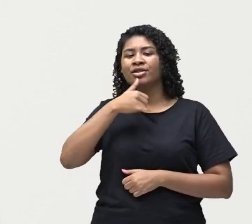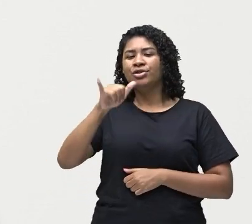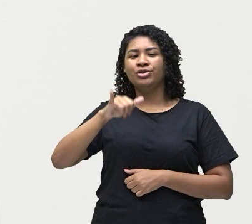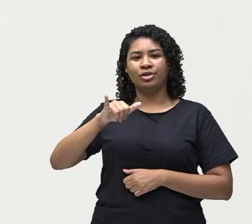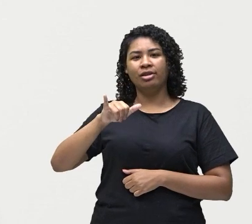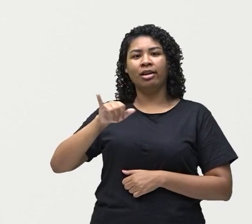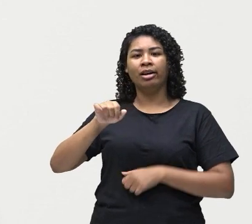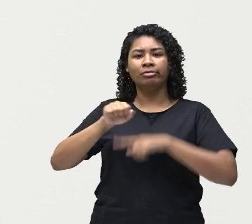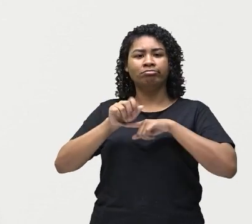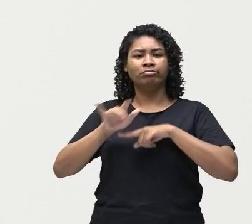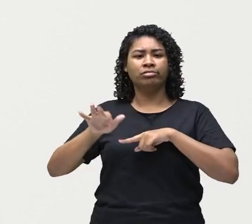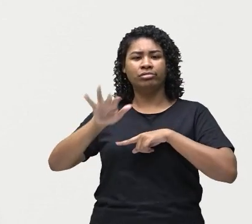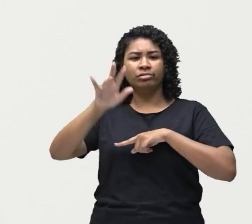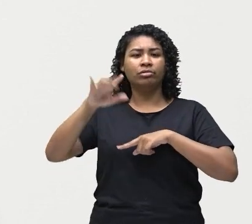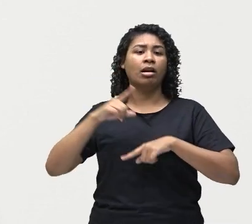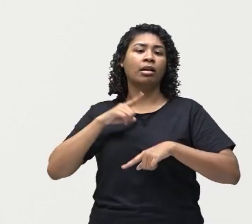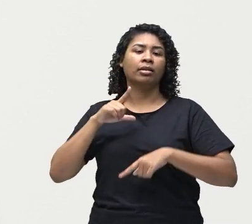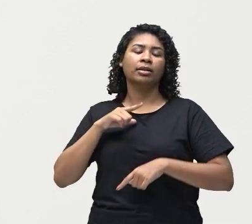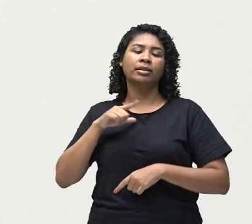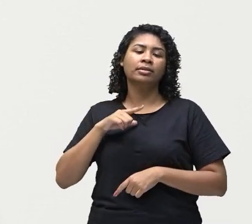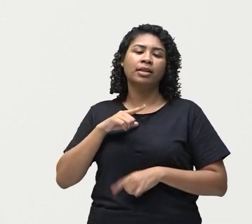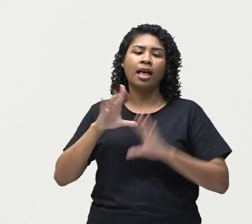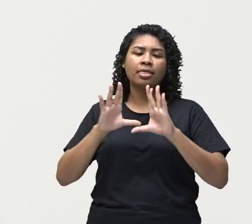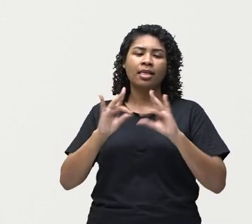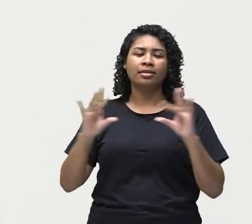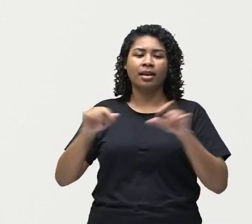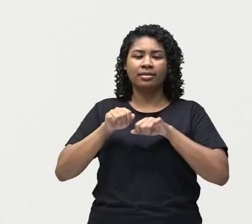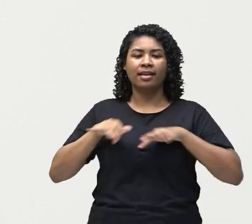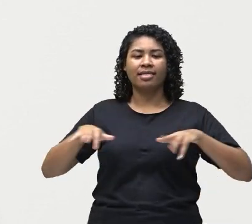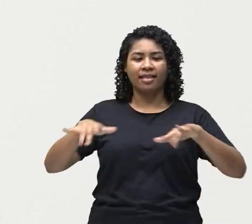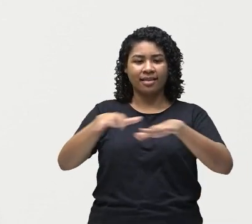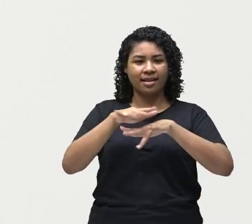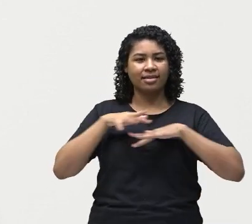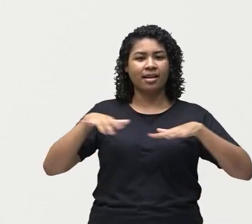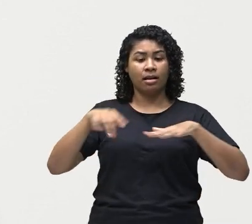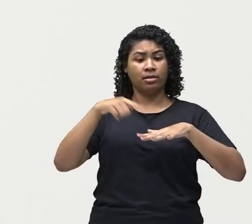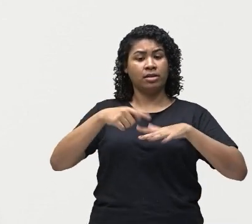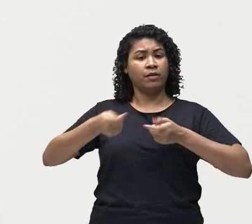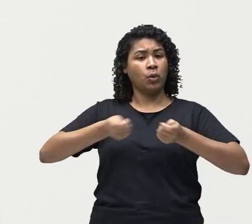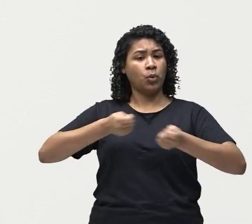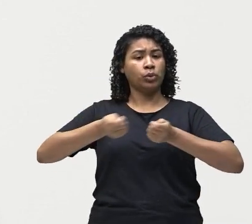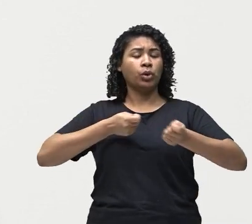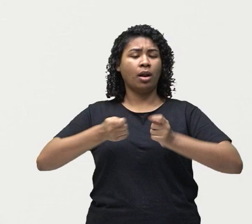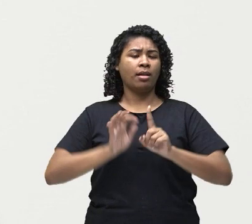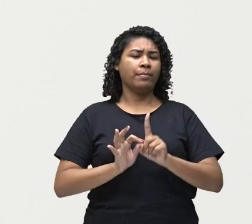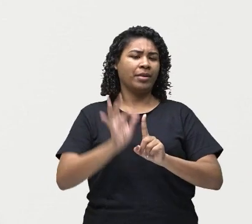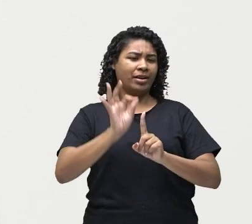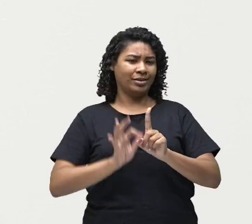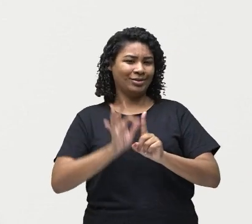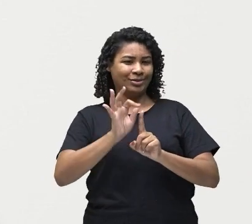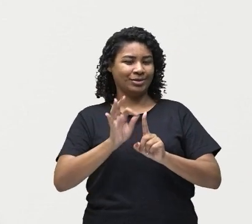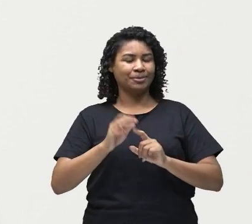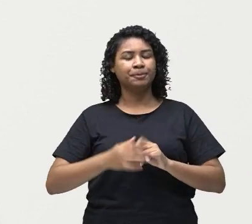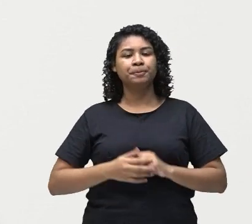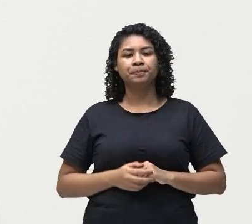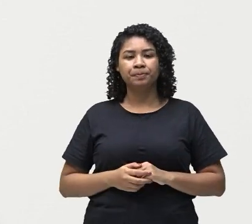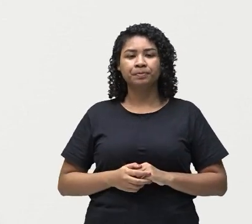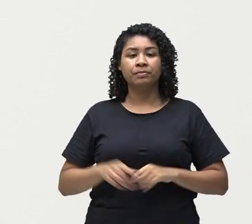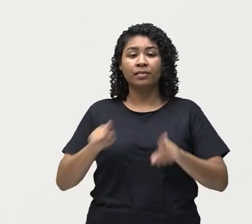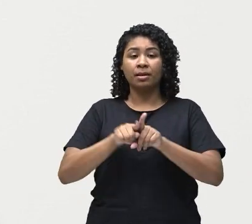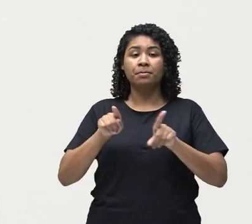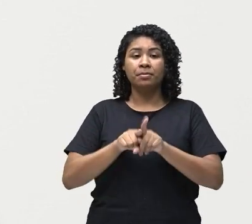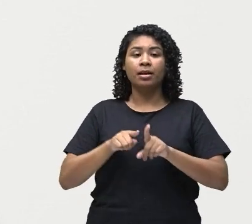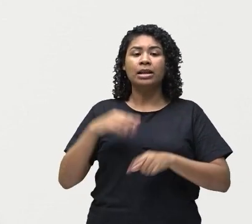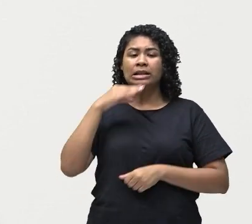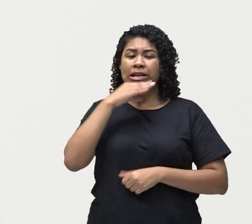é retirado pelo líquido arrefecedor né O que vai tentar ali ó manter a temperatura também o